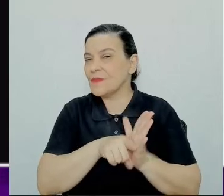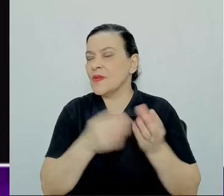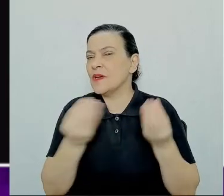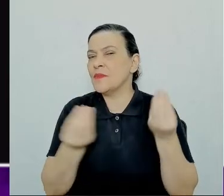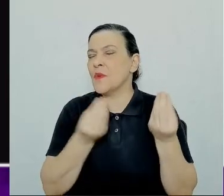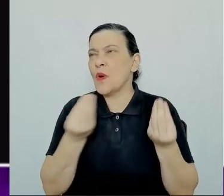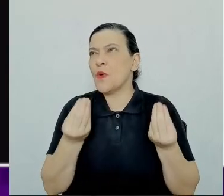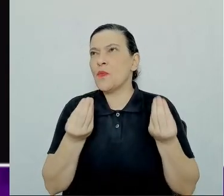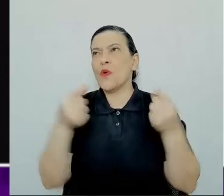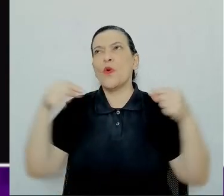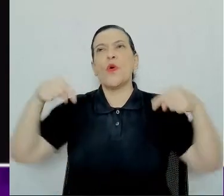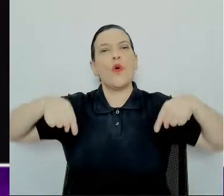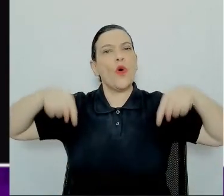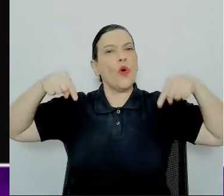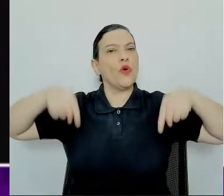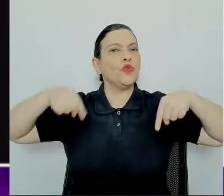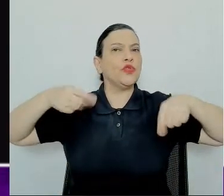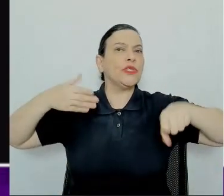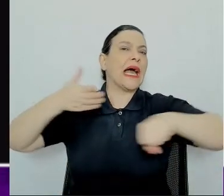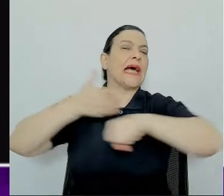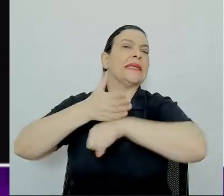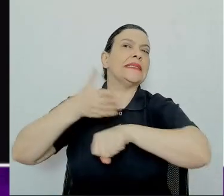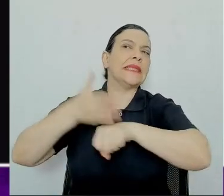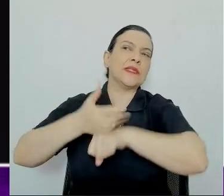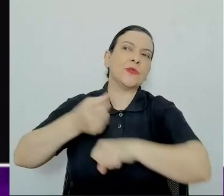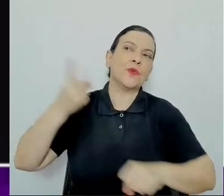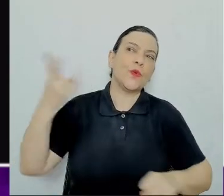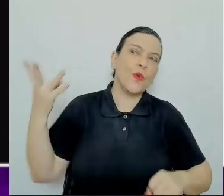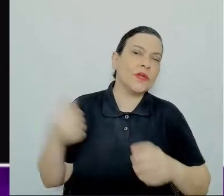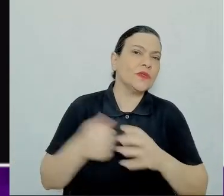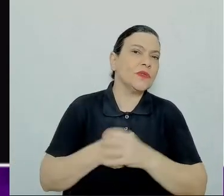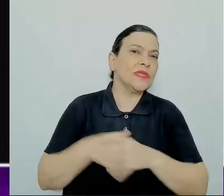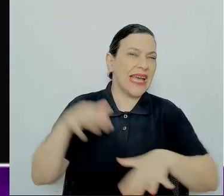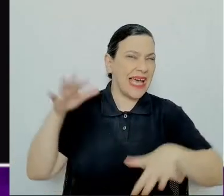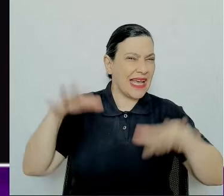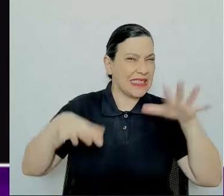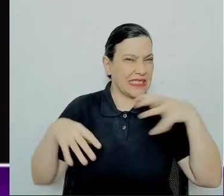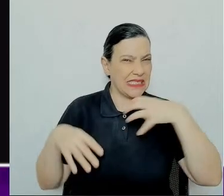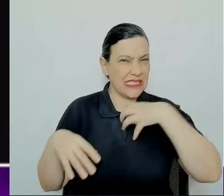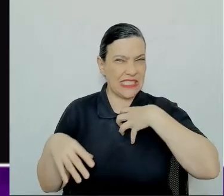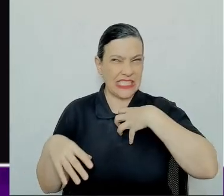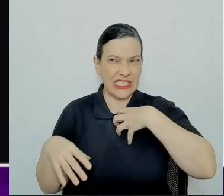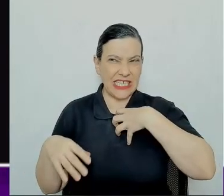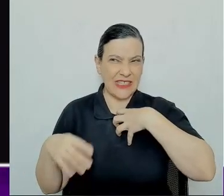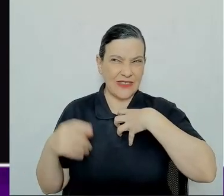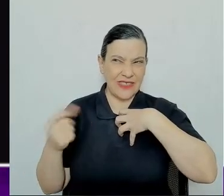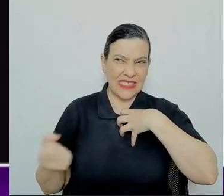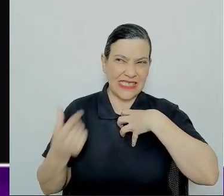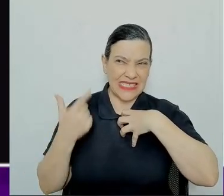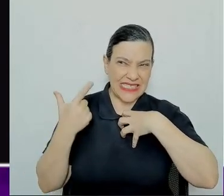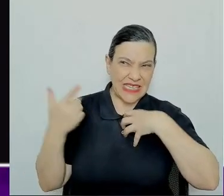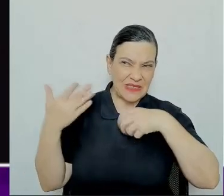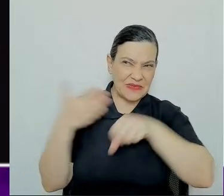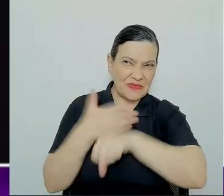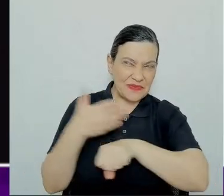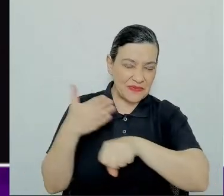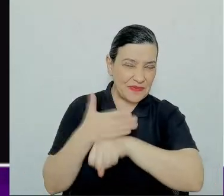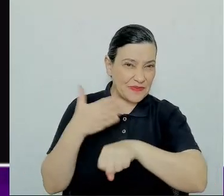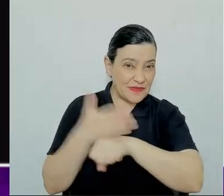exemplo, hoje de acessos, estou tendo algum comportamento que não foi rastreado, como que eu vou fazer